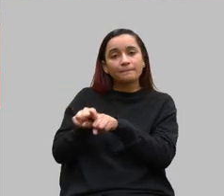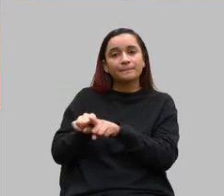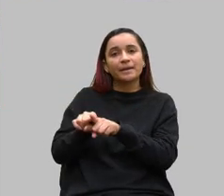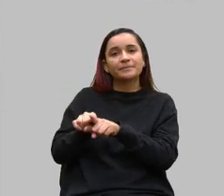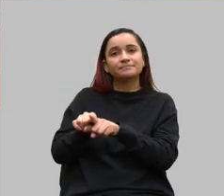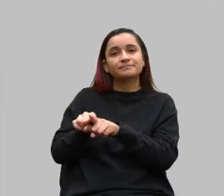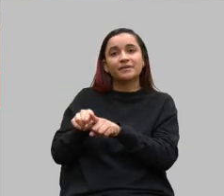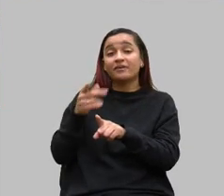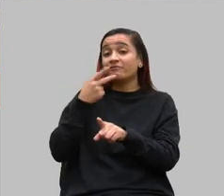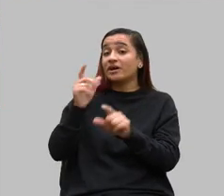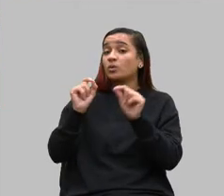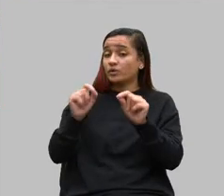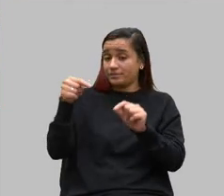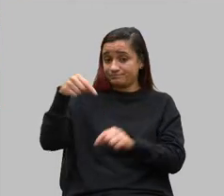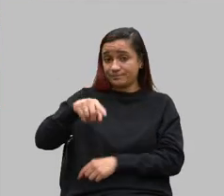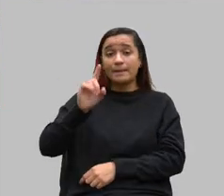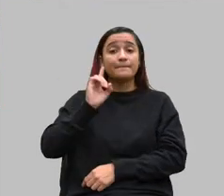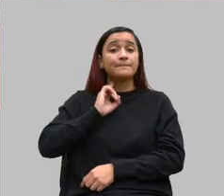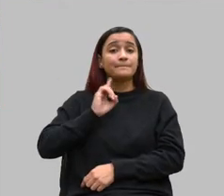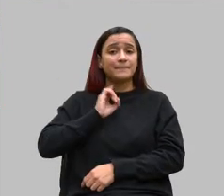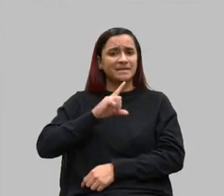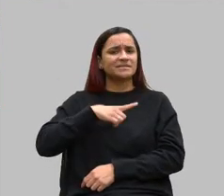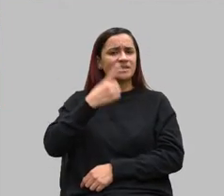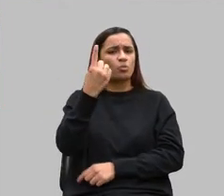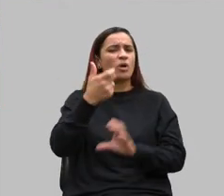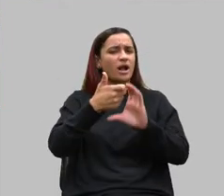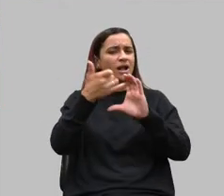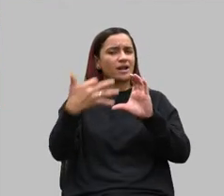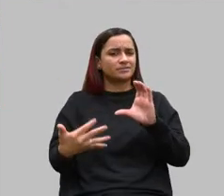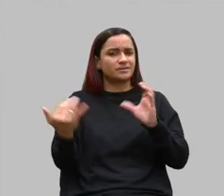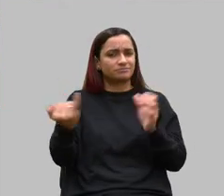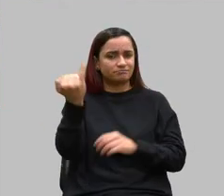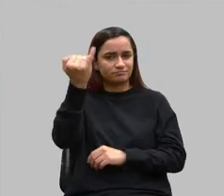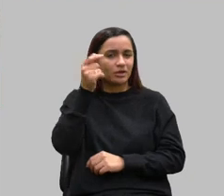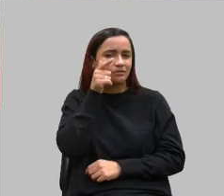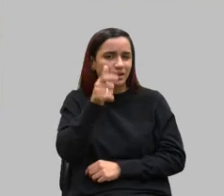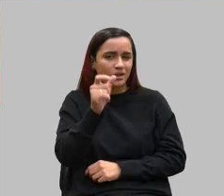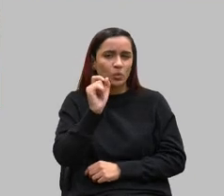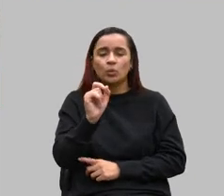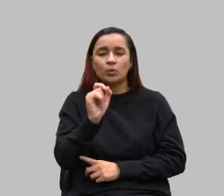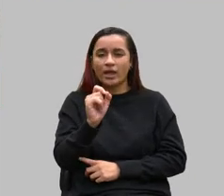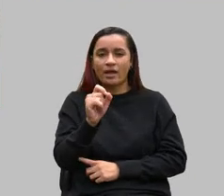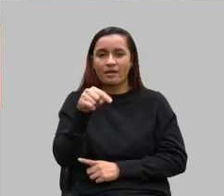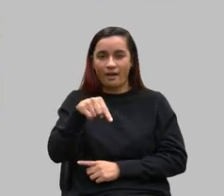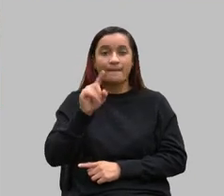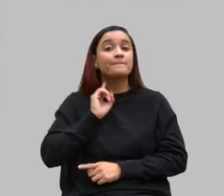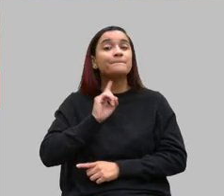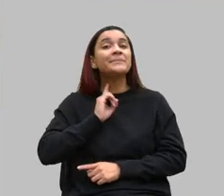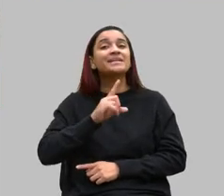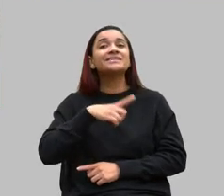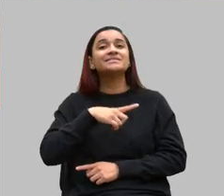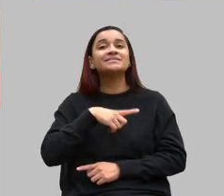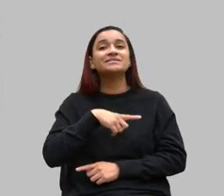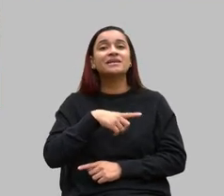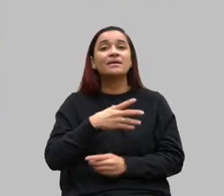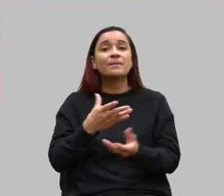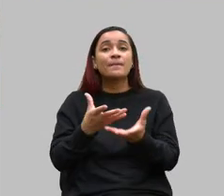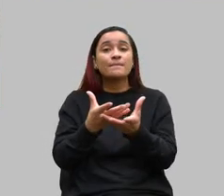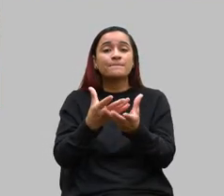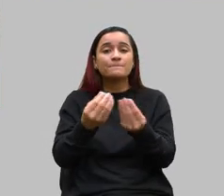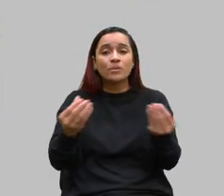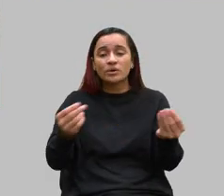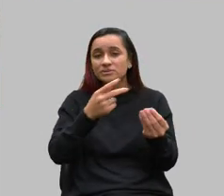que Minas Minas tem um aspecto interessante Minas Minas conta com um batalhão de pretendentes a pequenos